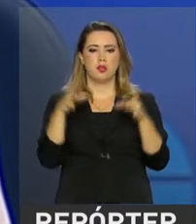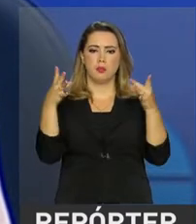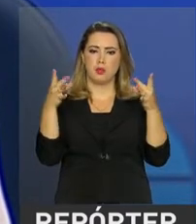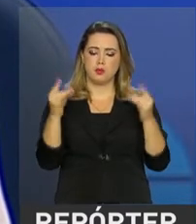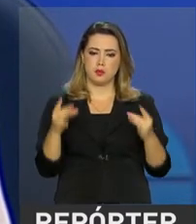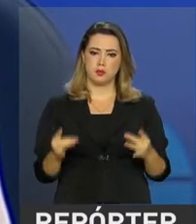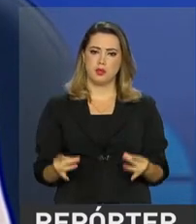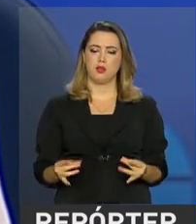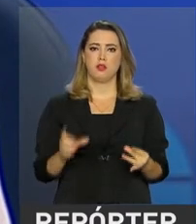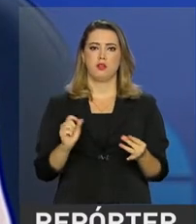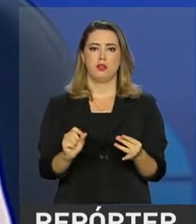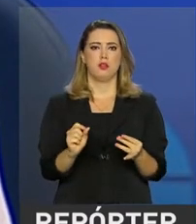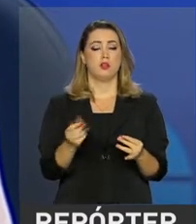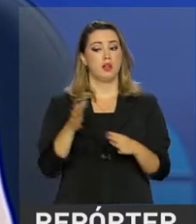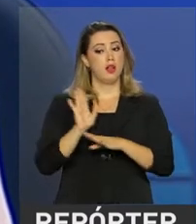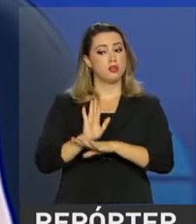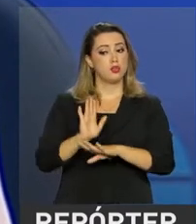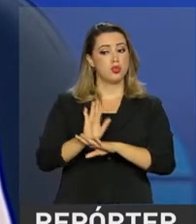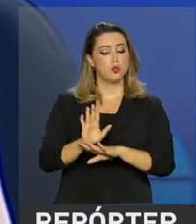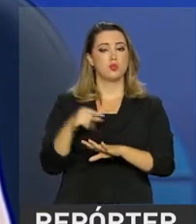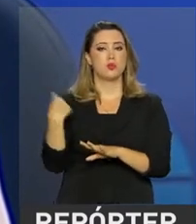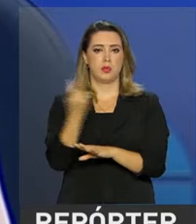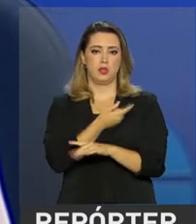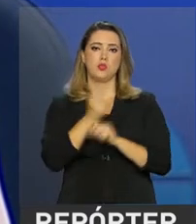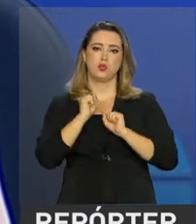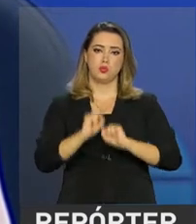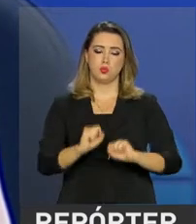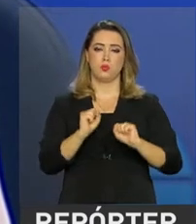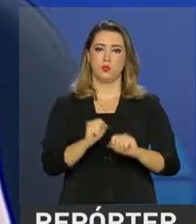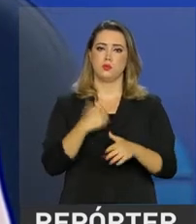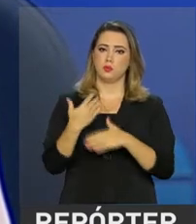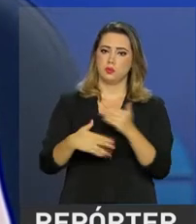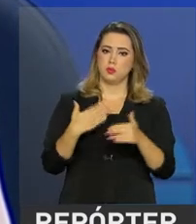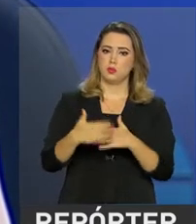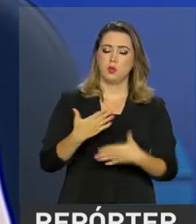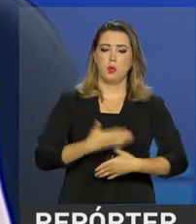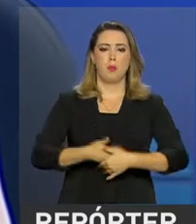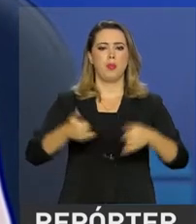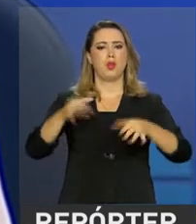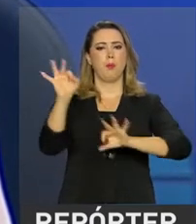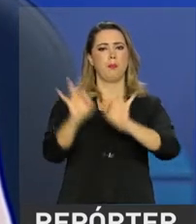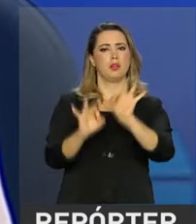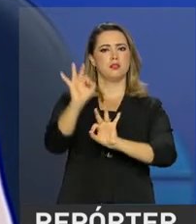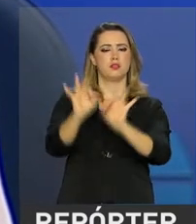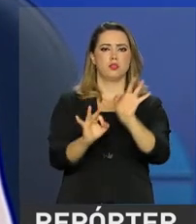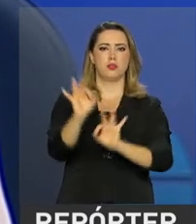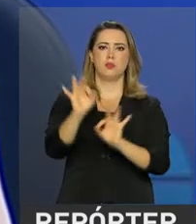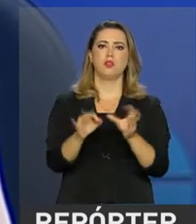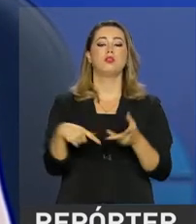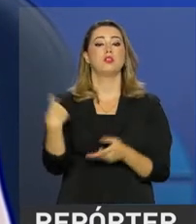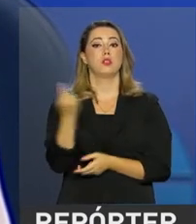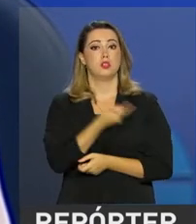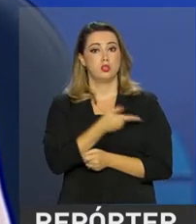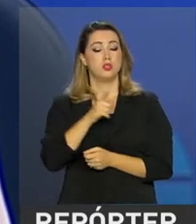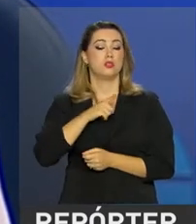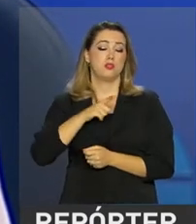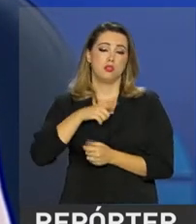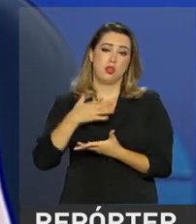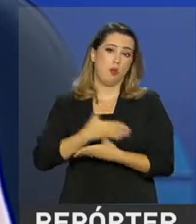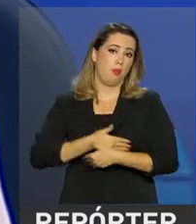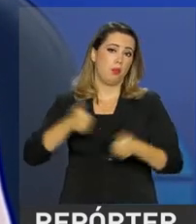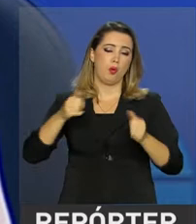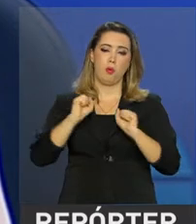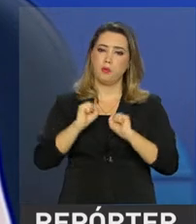aspectos de suporte para que a gente possa ter o melhor planejamento e que a gente pudesse ter o melhor